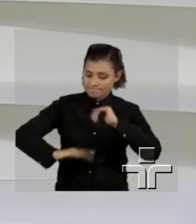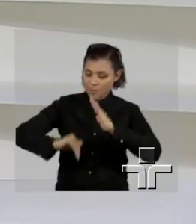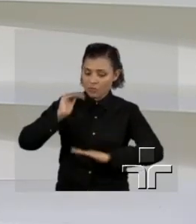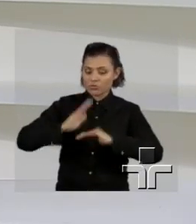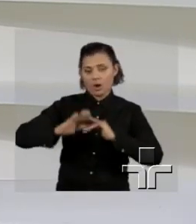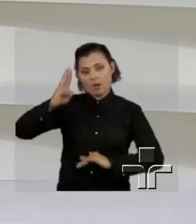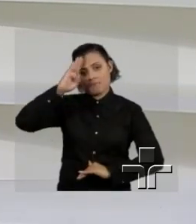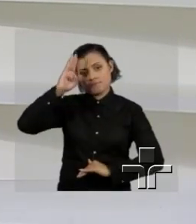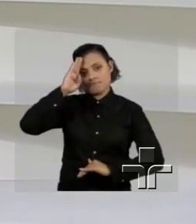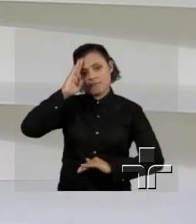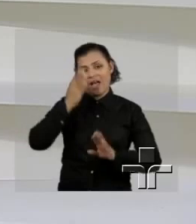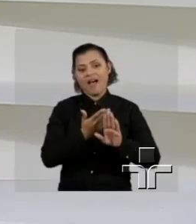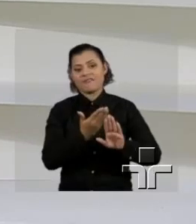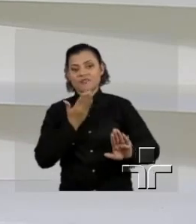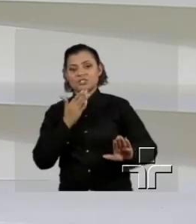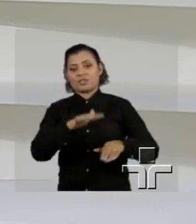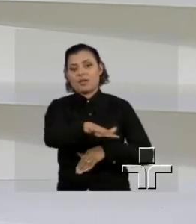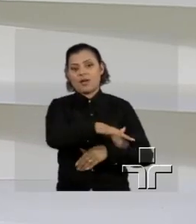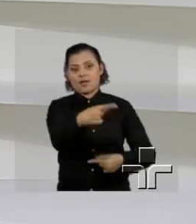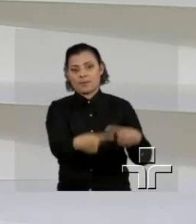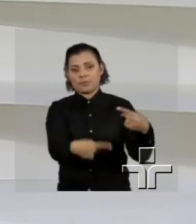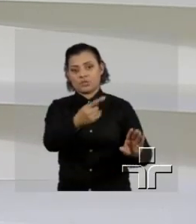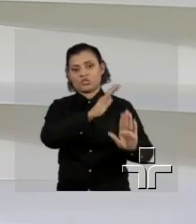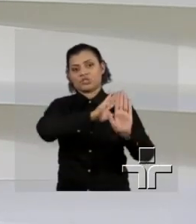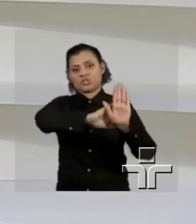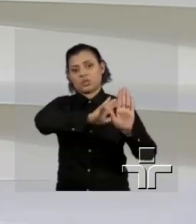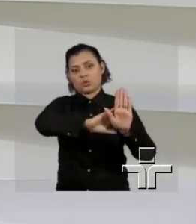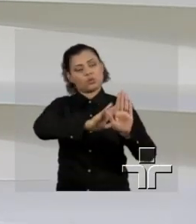fosse diplomata ou se eu já estivesse lá no nível